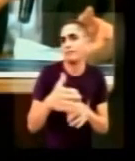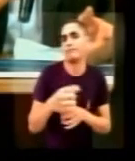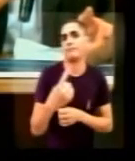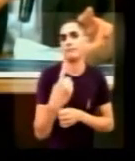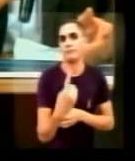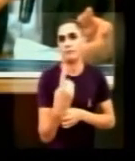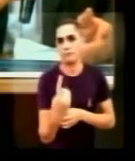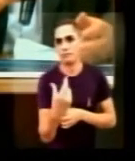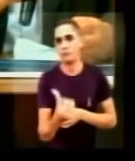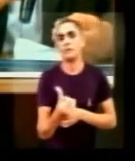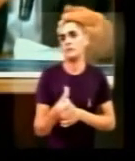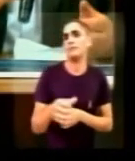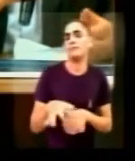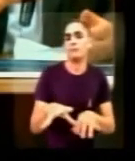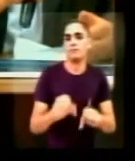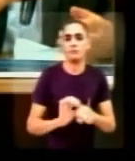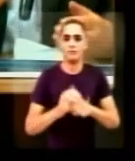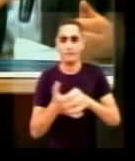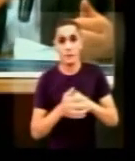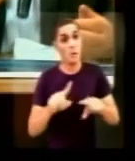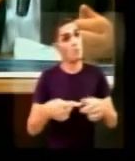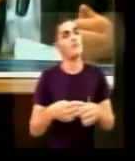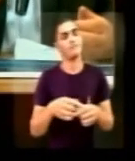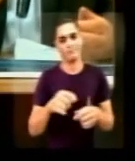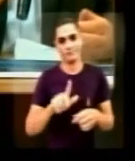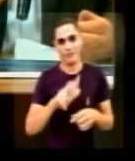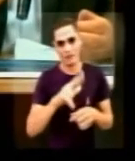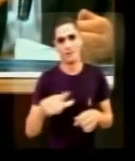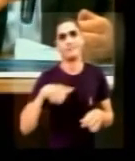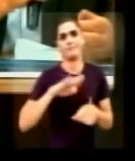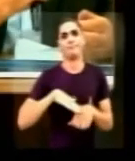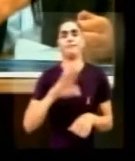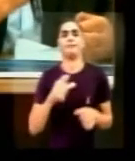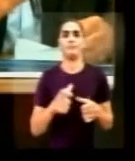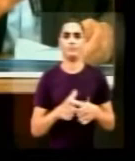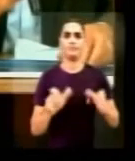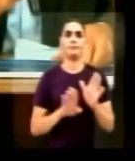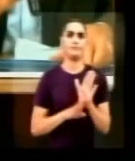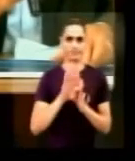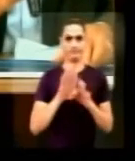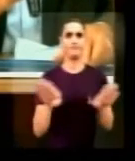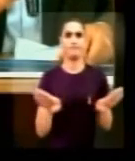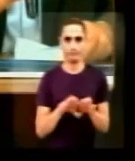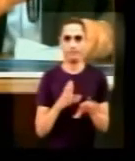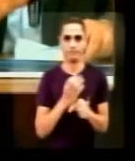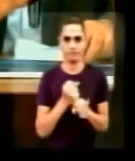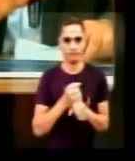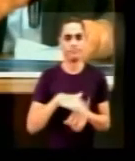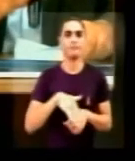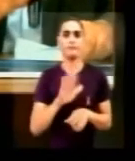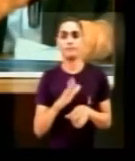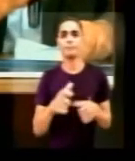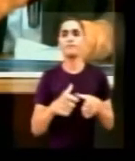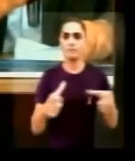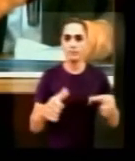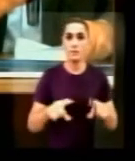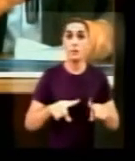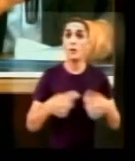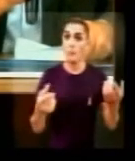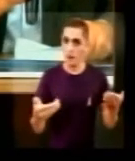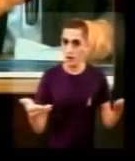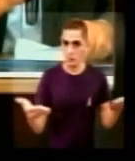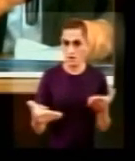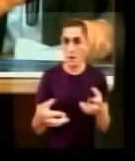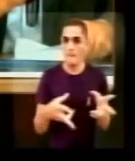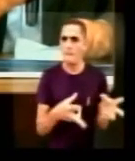vão entrar mais casos positivos aí e há uma tendência de aumento. Mas mesmo assim você pode ver que houve